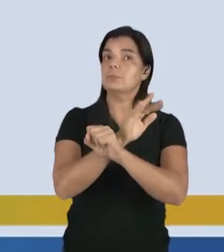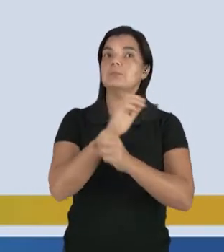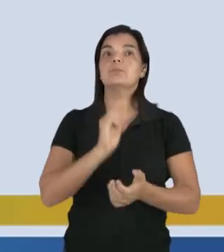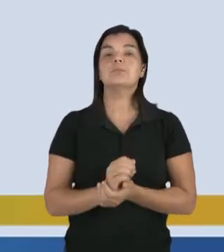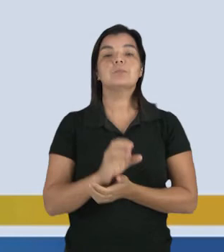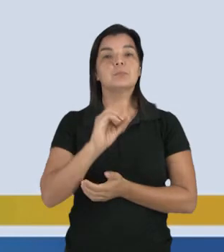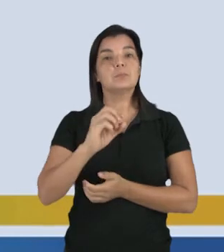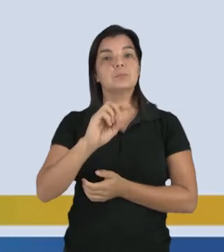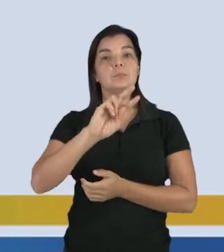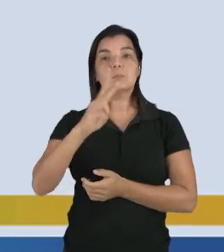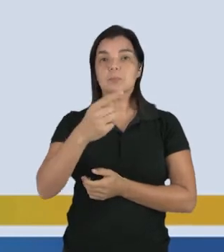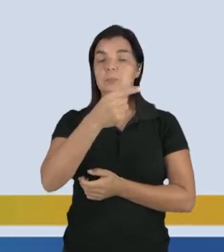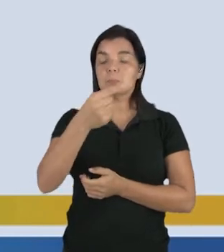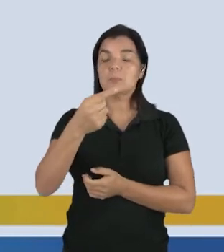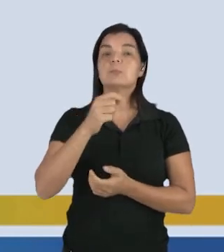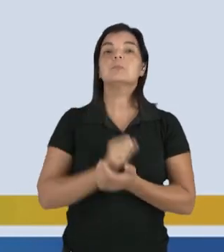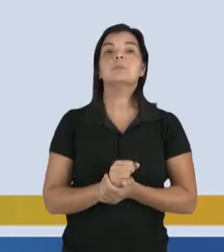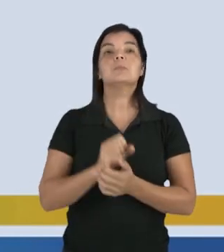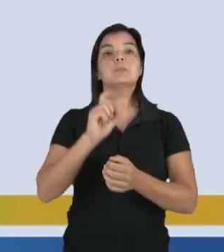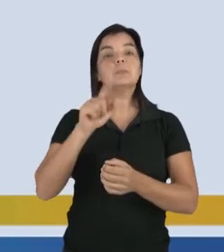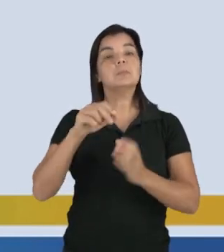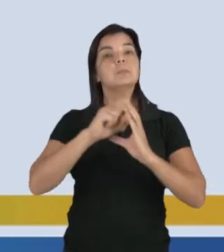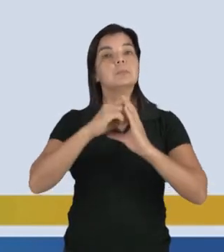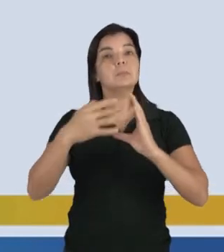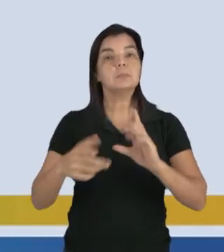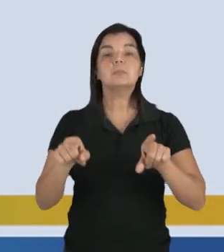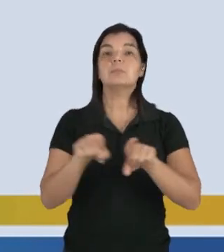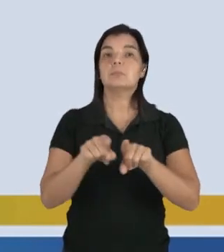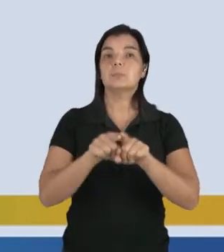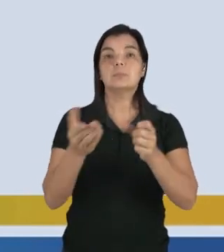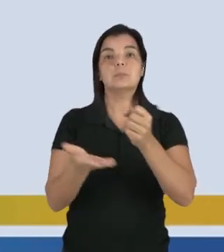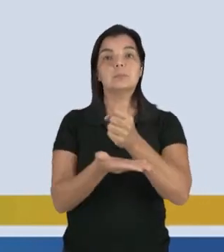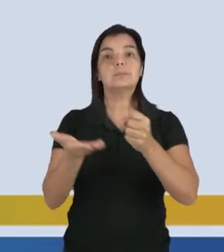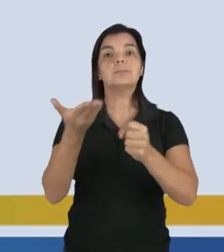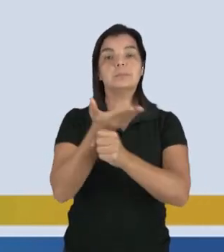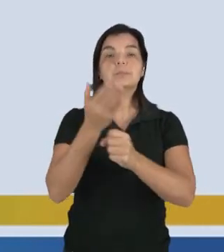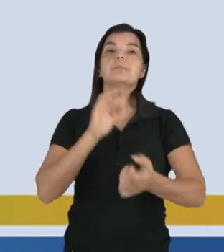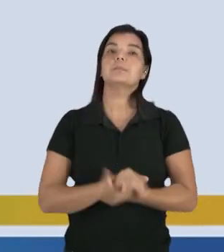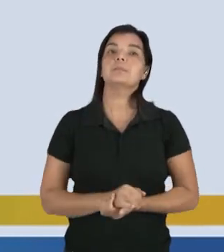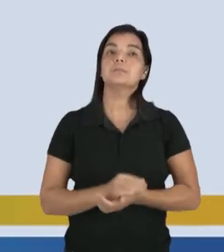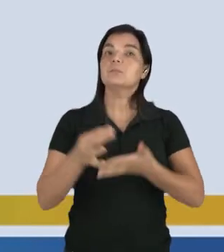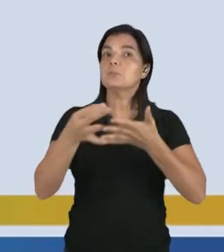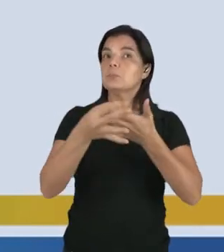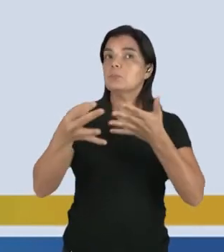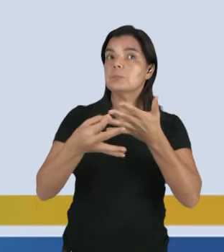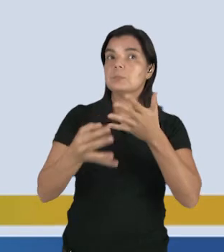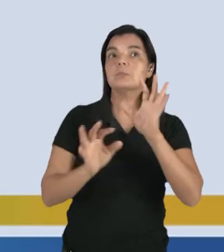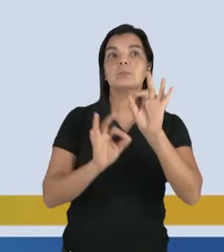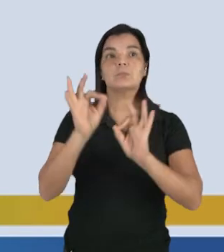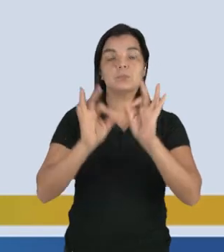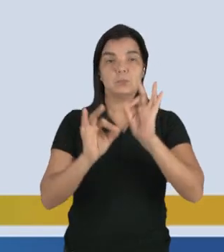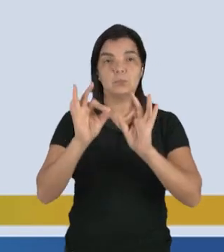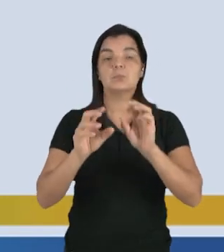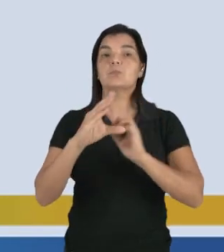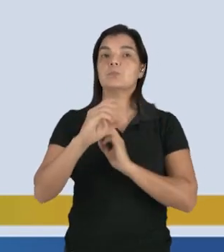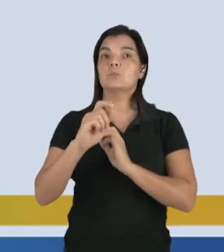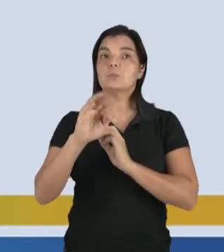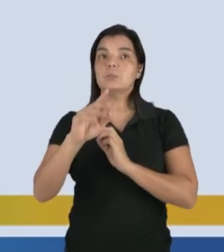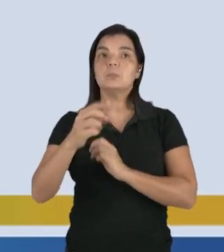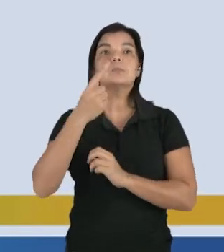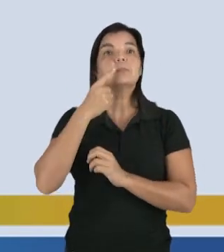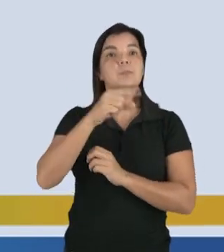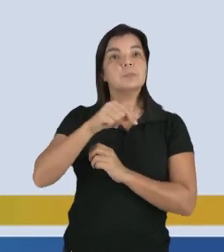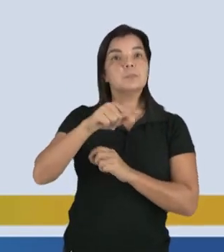e OH-, esse ânion, é característico das bases. O elemento que forma o cátion do sal vem